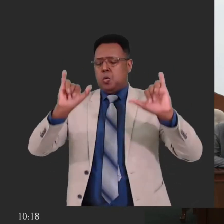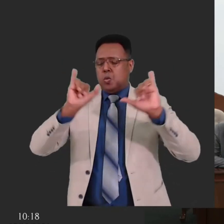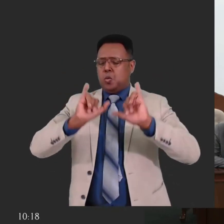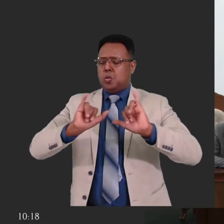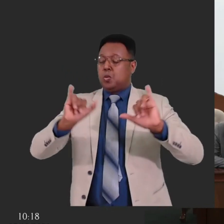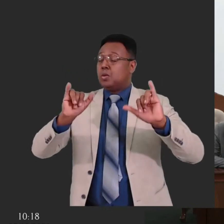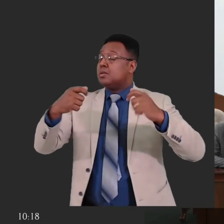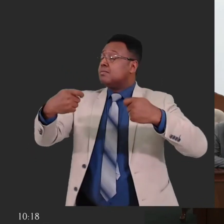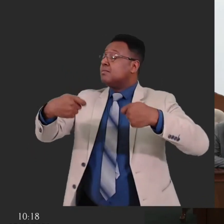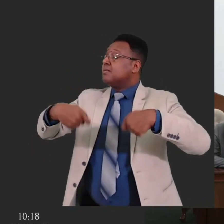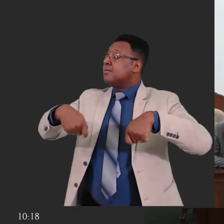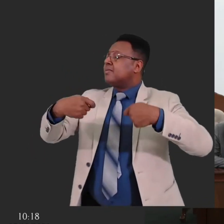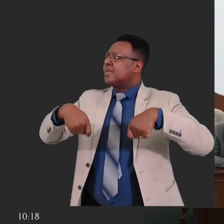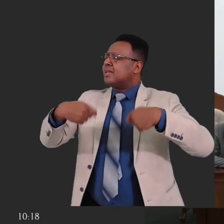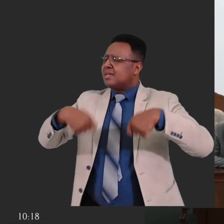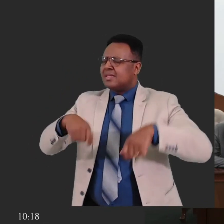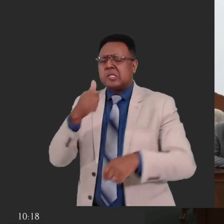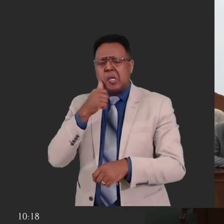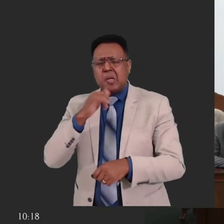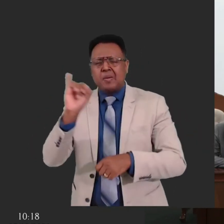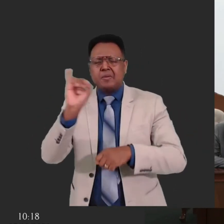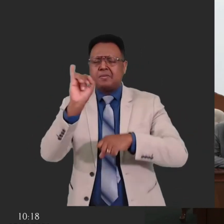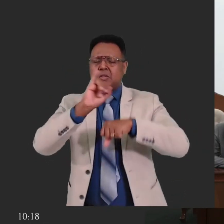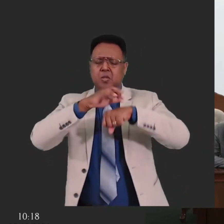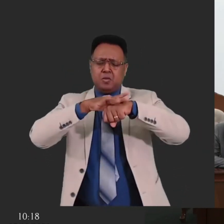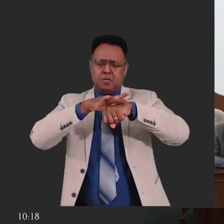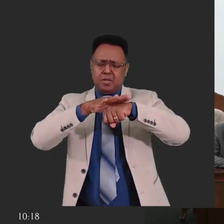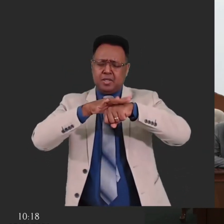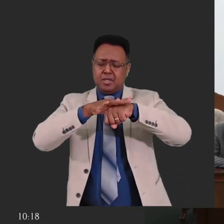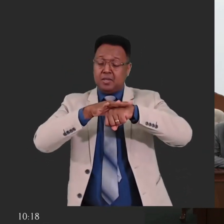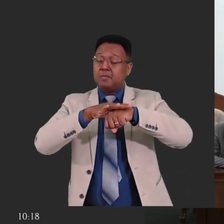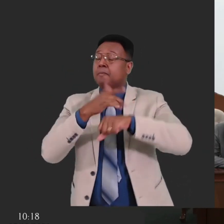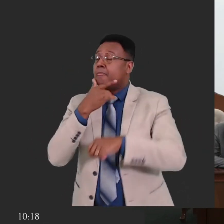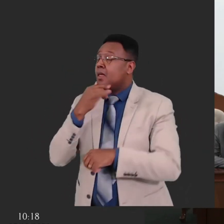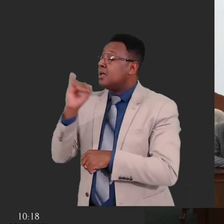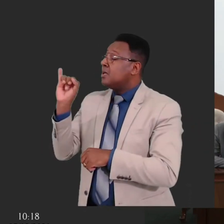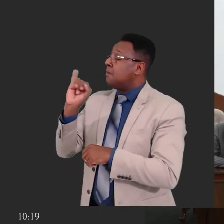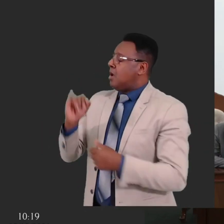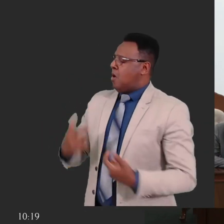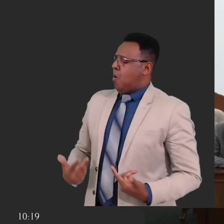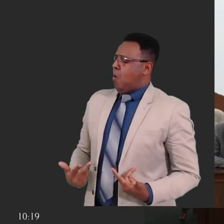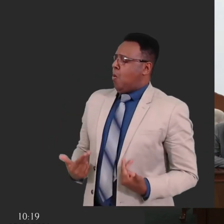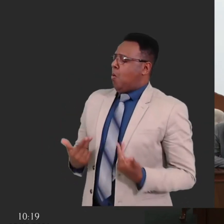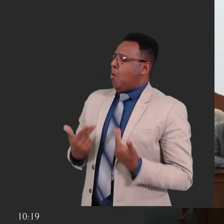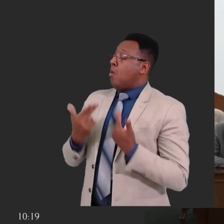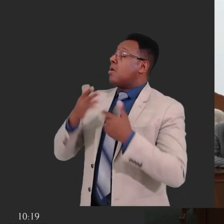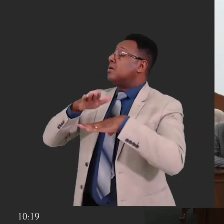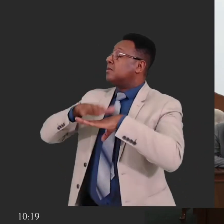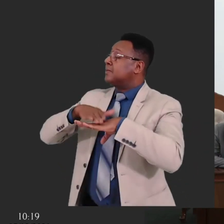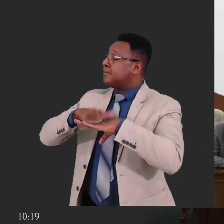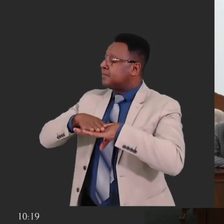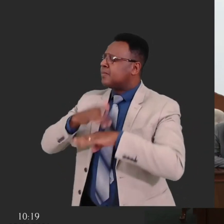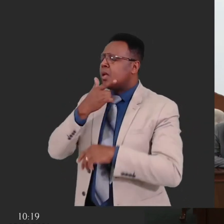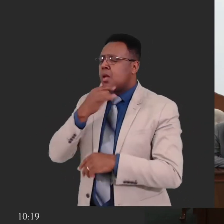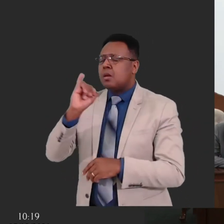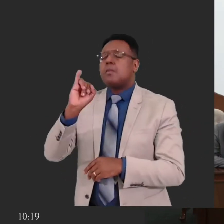que apareceram, irmãos enfermos, irmãos que vão passar por cirurgia, irmãos que